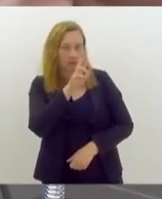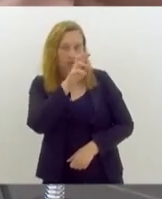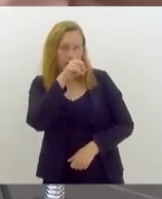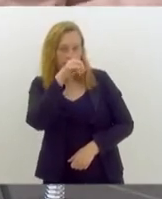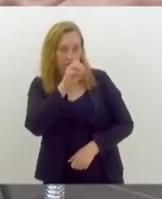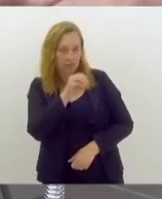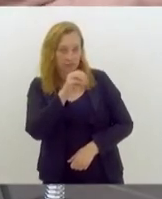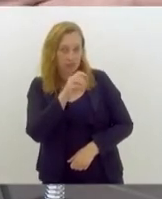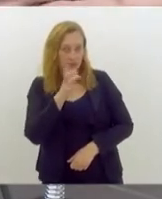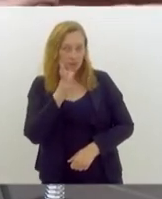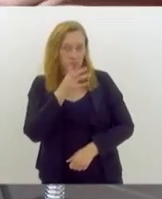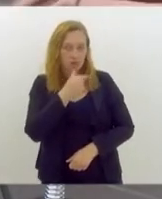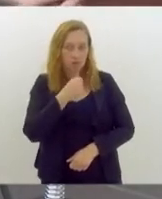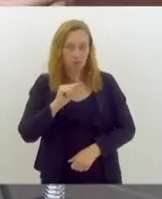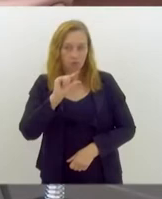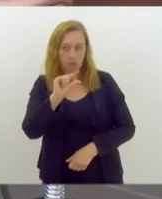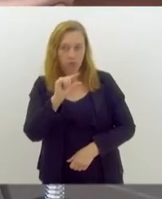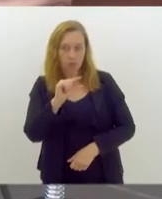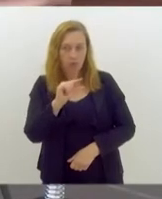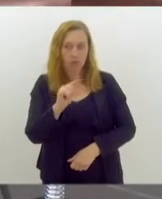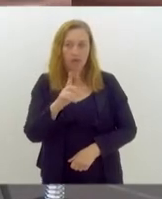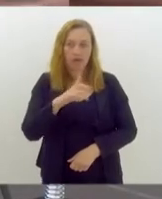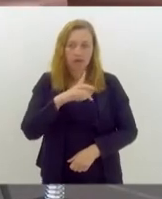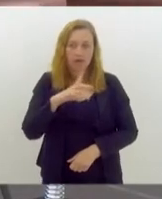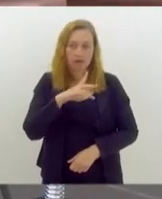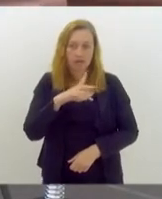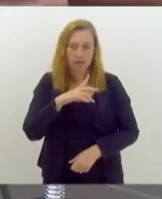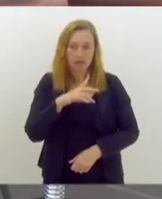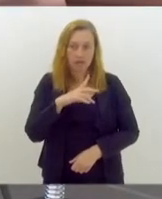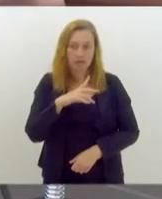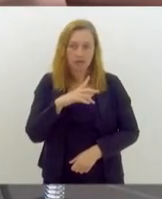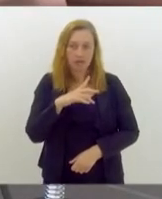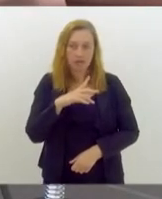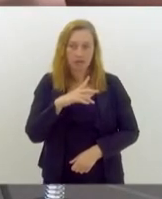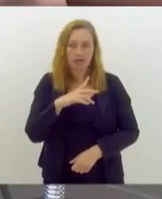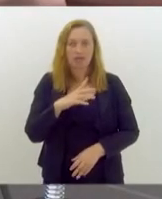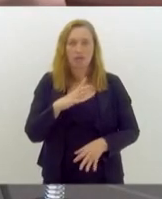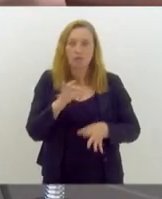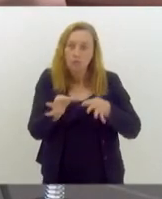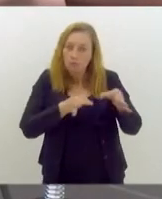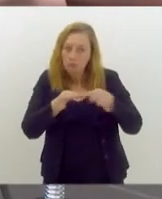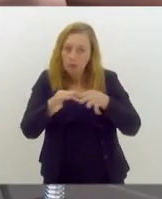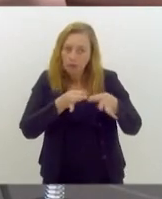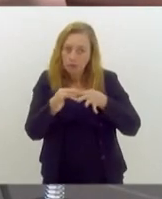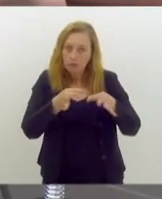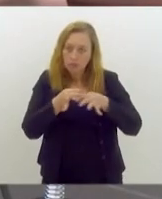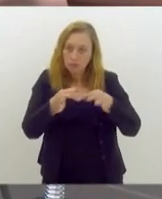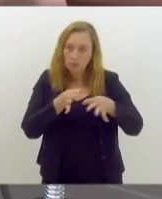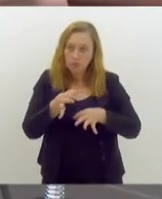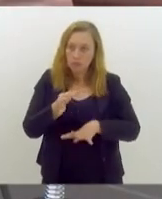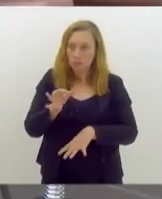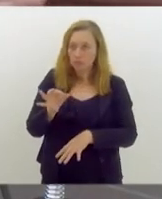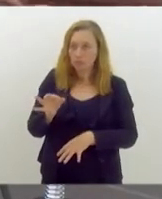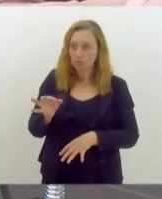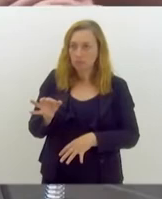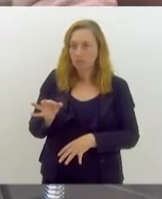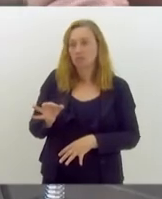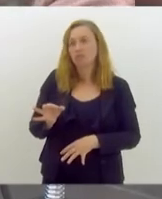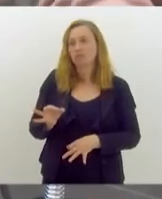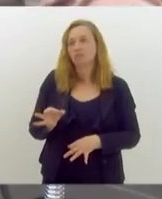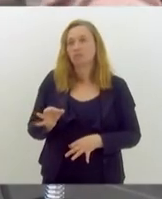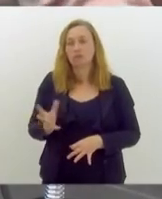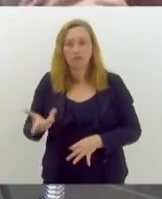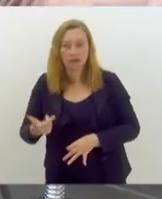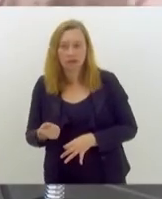de revisão acatado a gente entrou talvez no plano um ano depois e não retroagiu